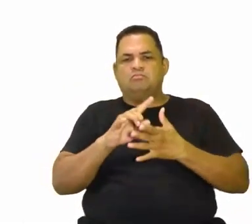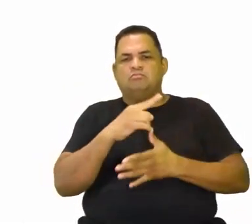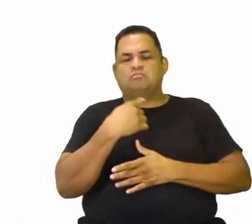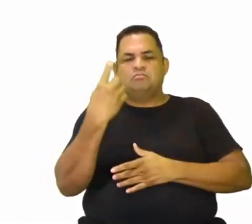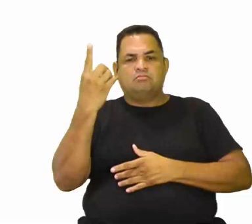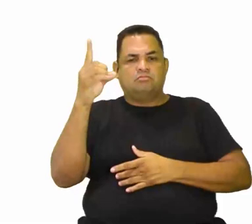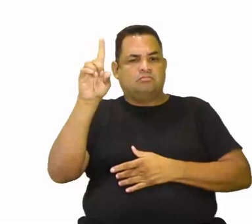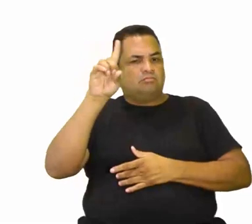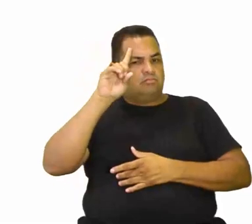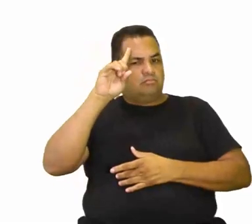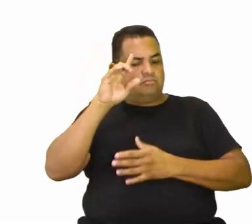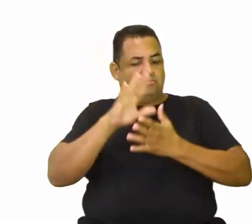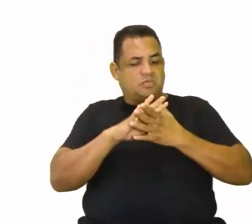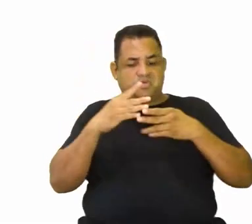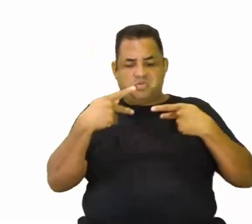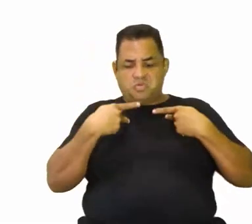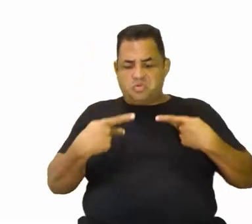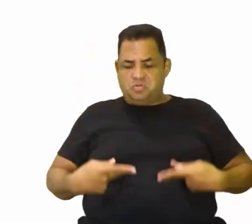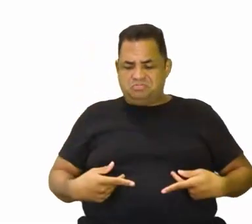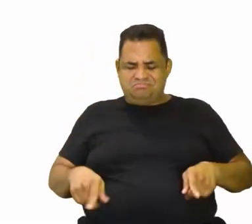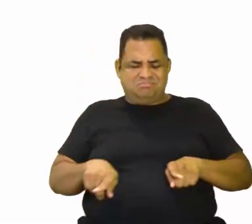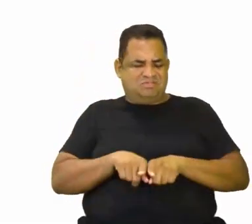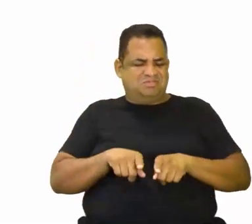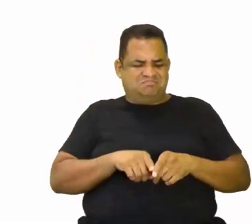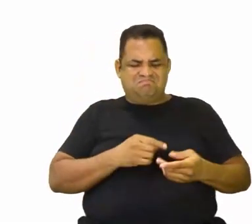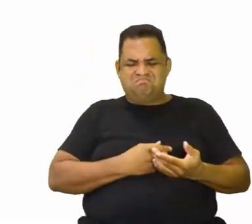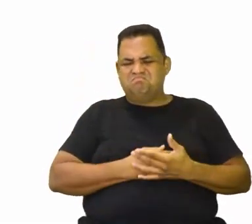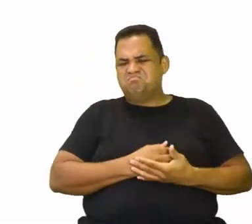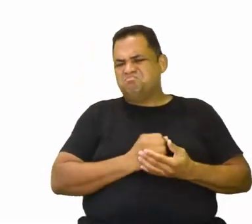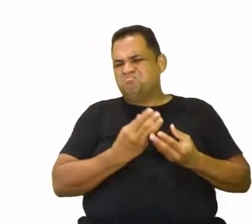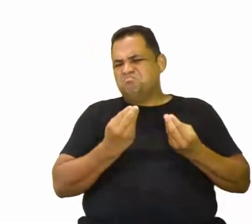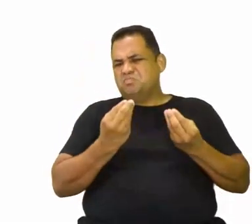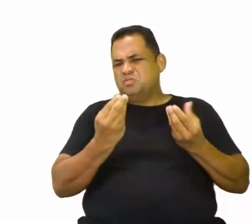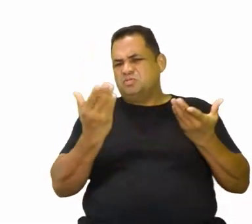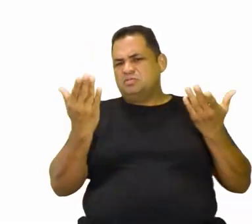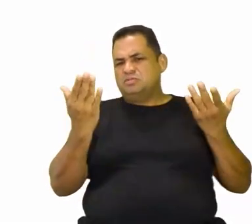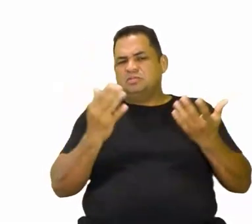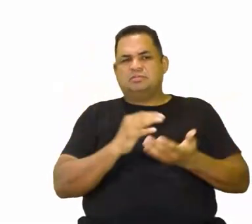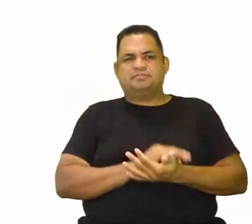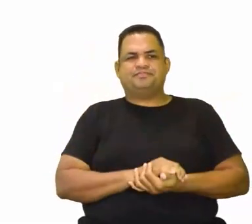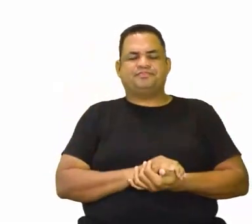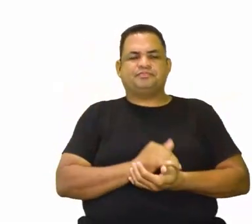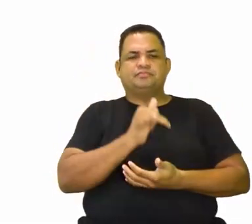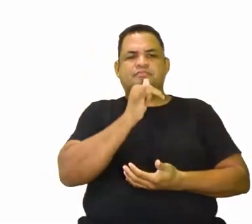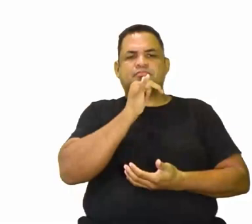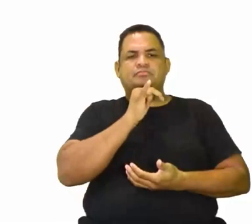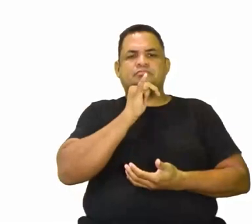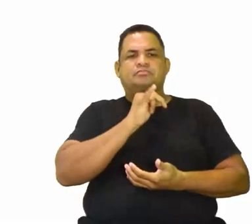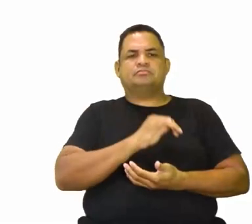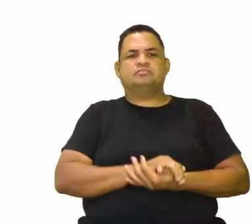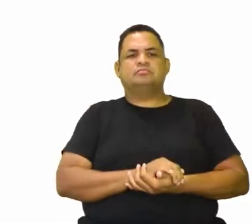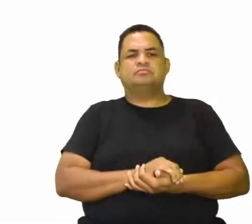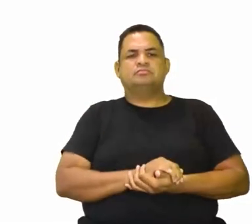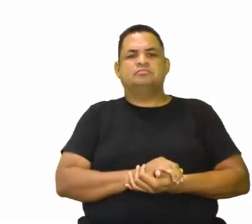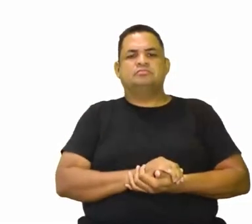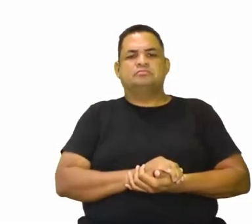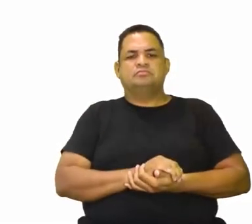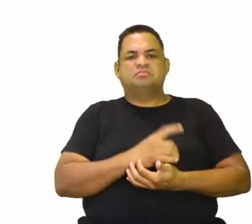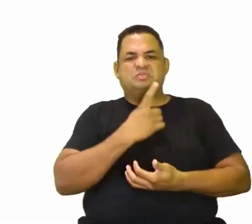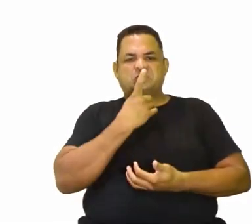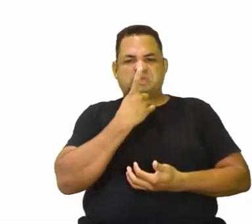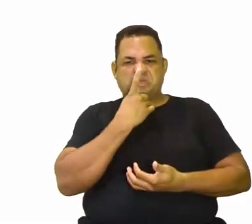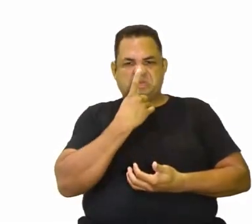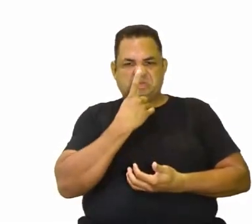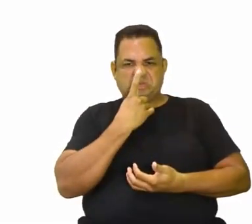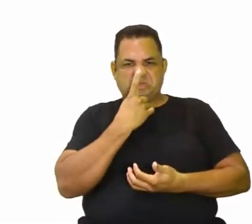várias. No nosso corpo, então, milhares. Entre esses exemplos de reações, nós temos o